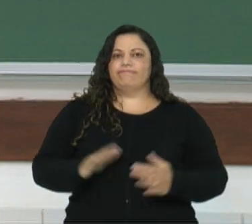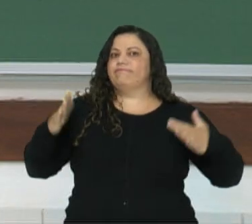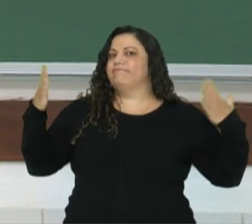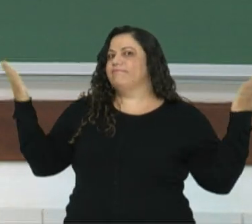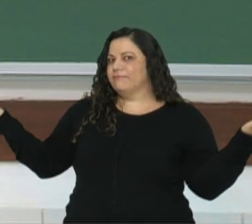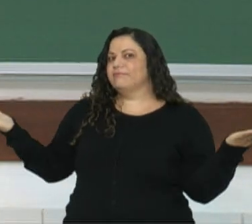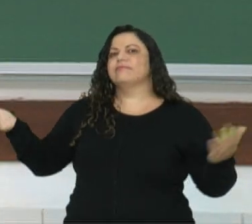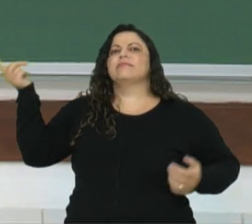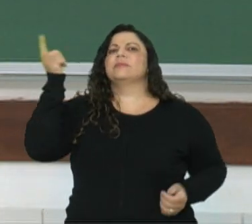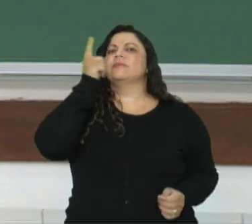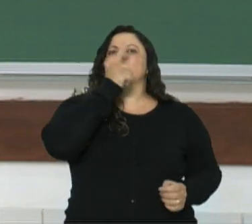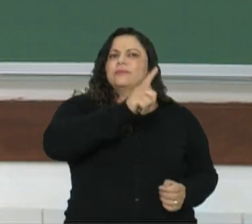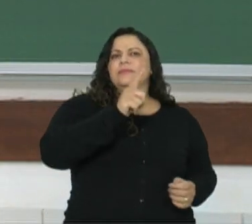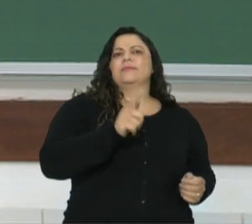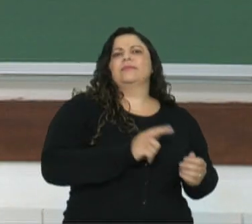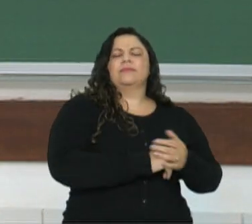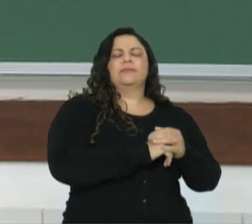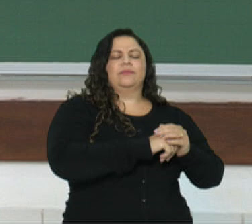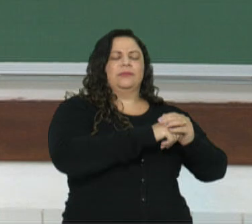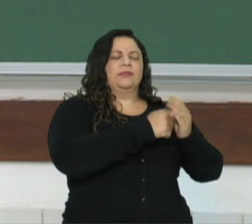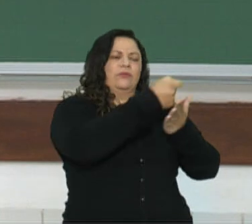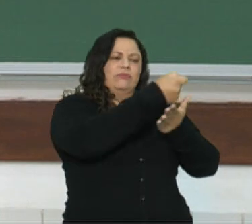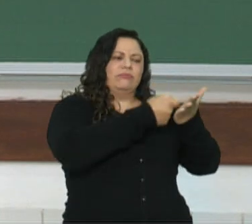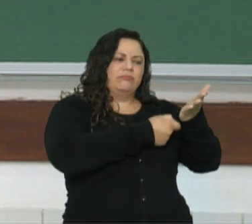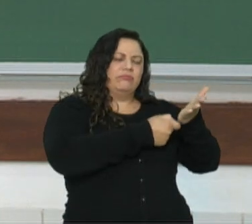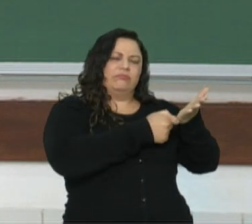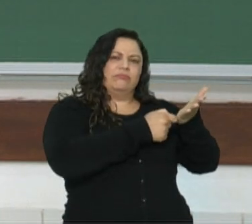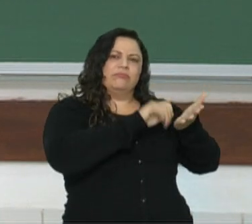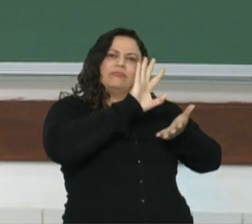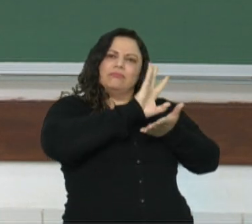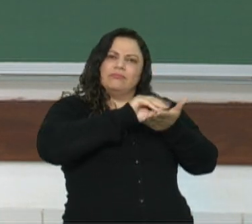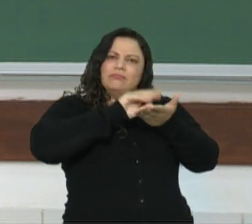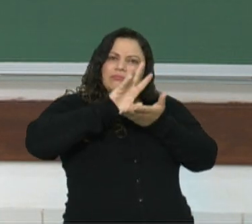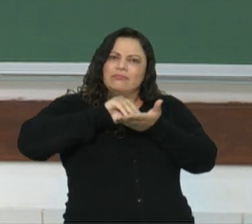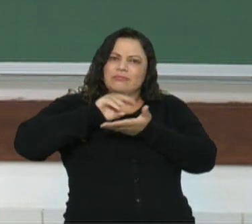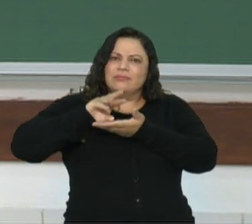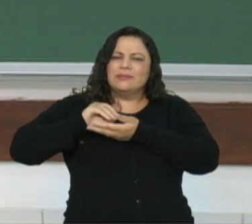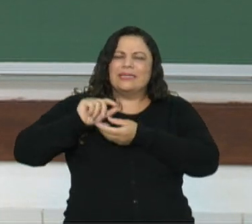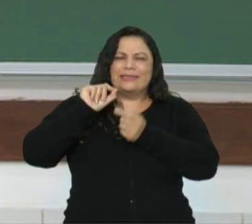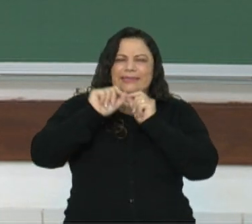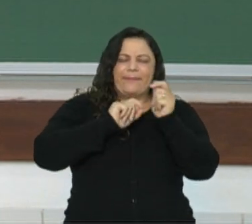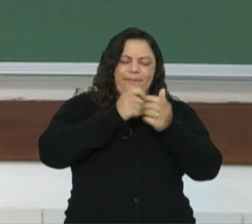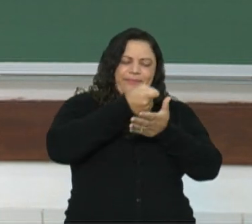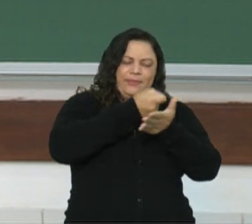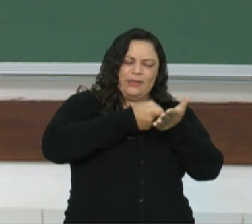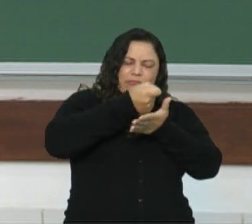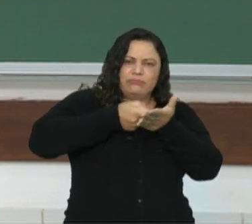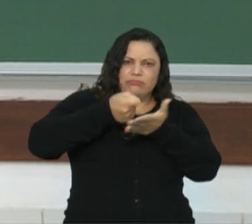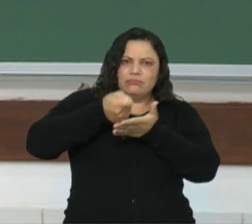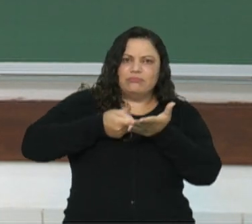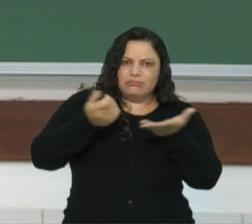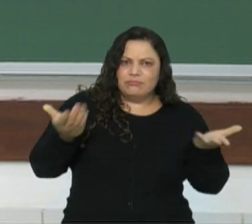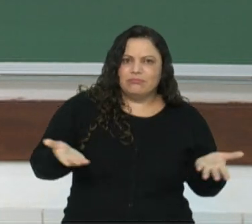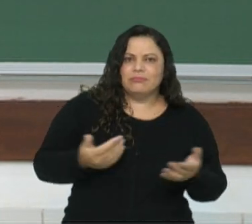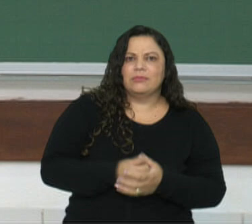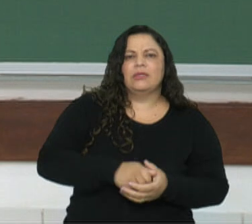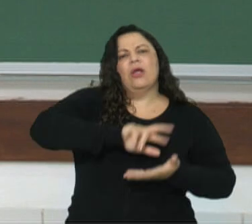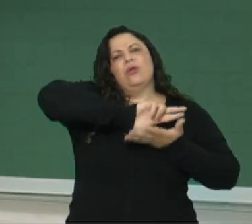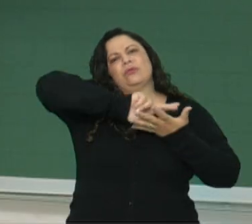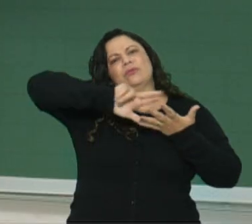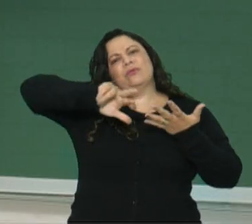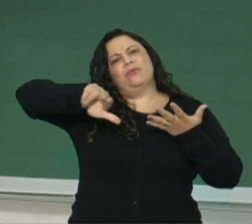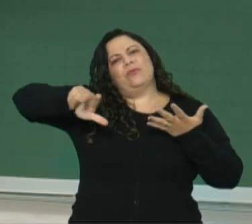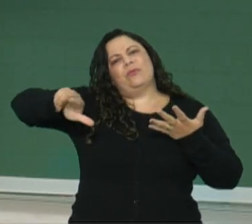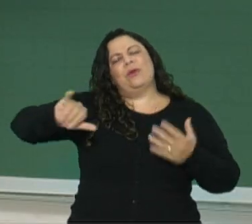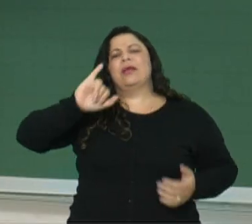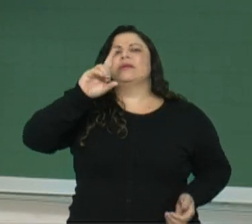Então, conseguiu fazer uma anotaçãozinha sobre isso? E aí, dos vários ídolos do Francis Bacon, qual você